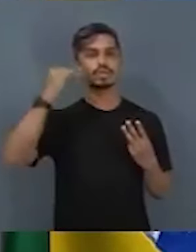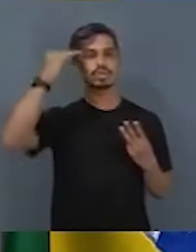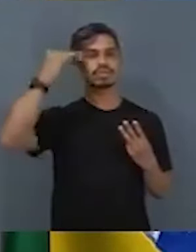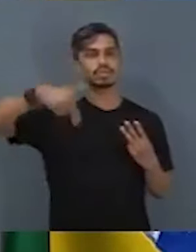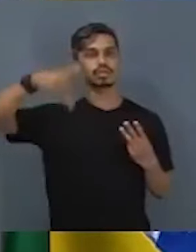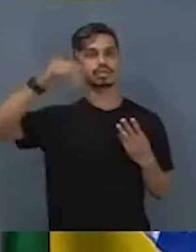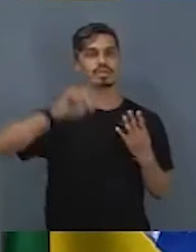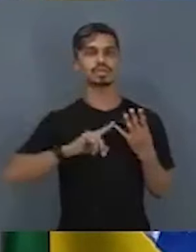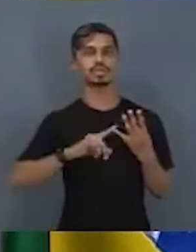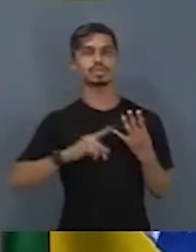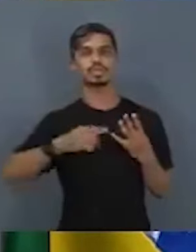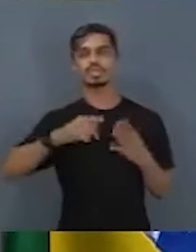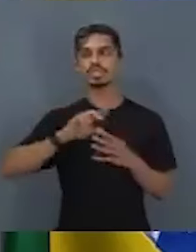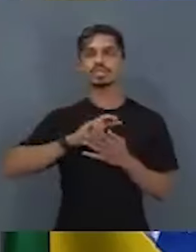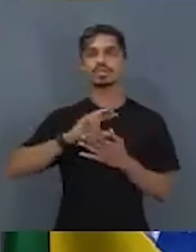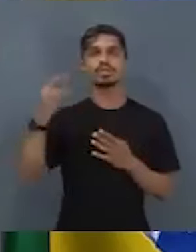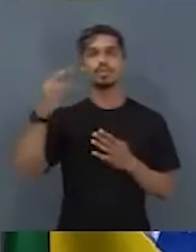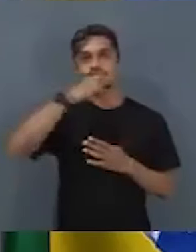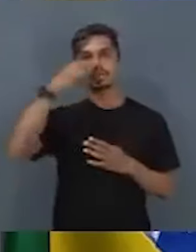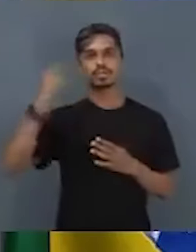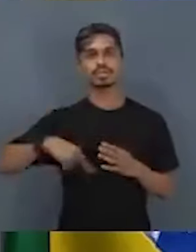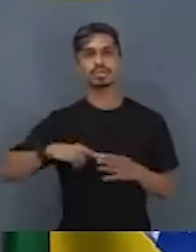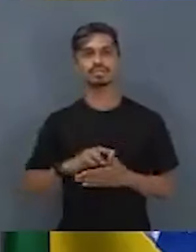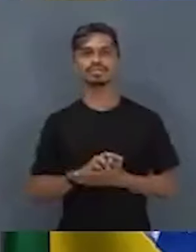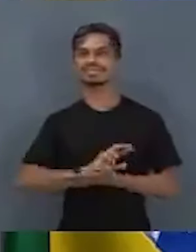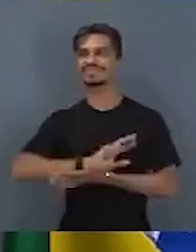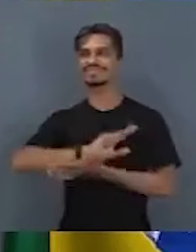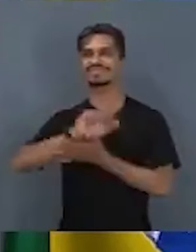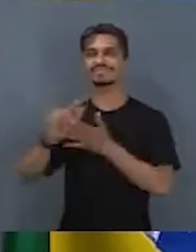ditaduras, Cuba, Rússia,